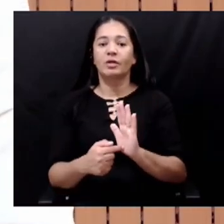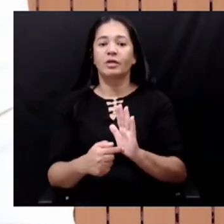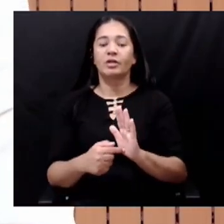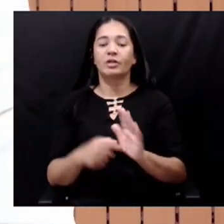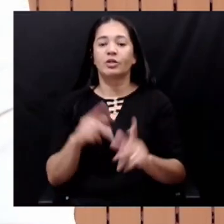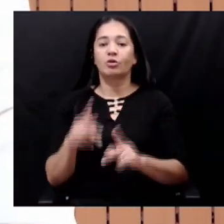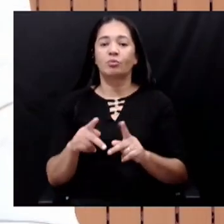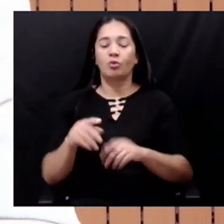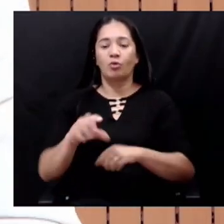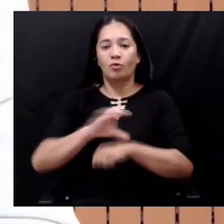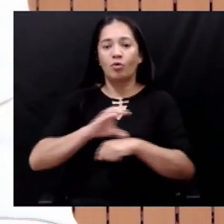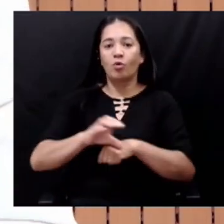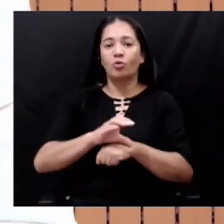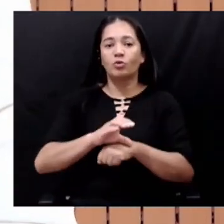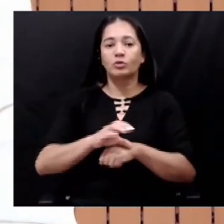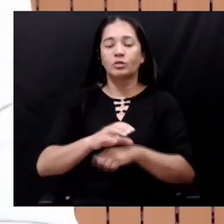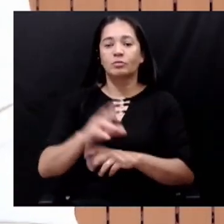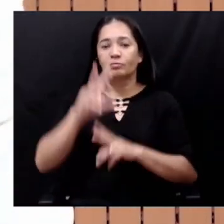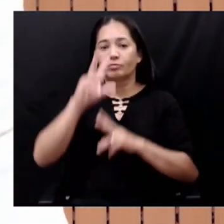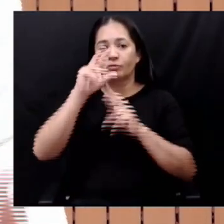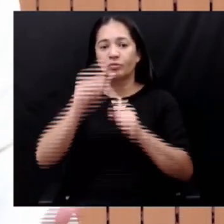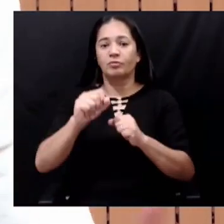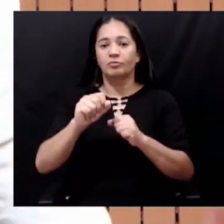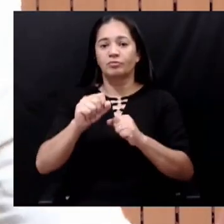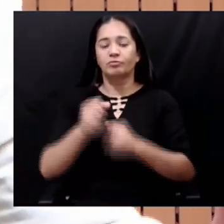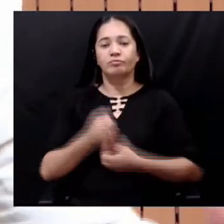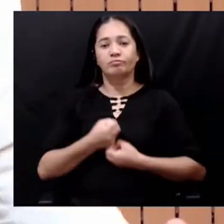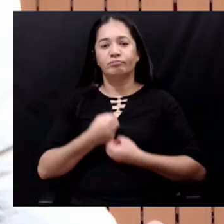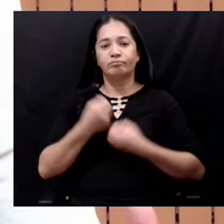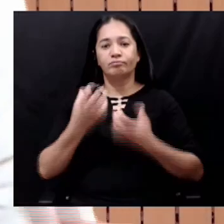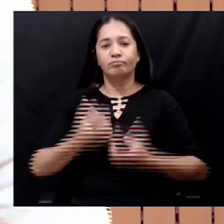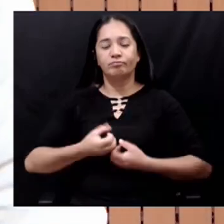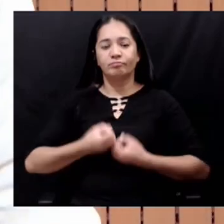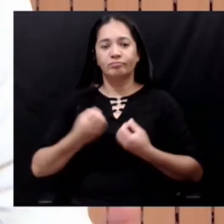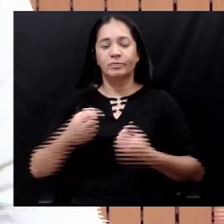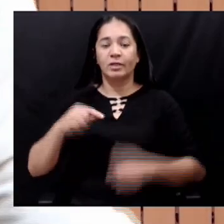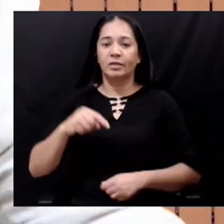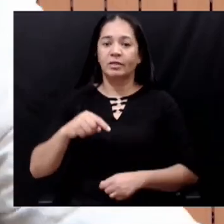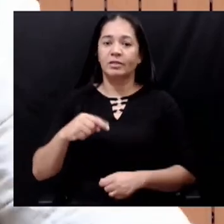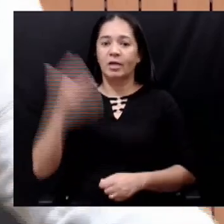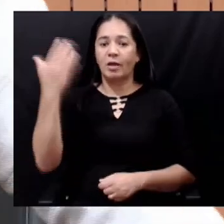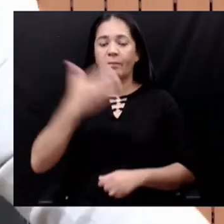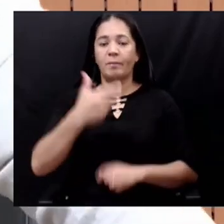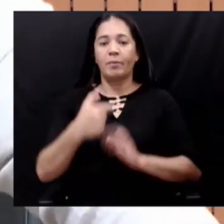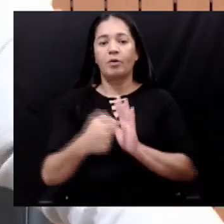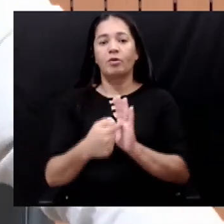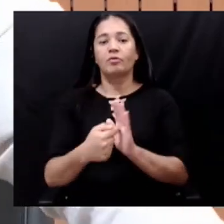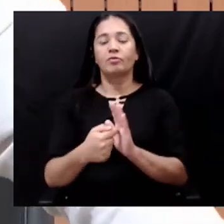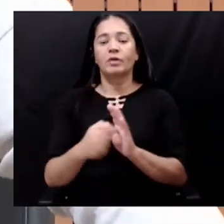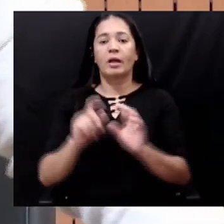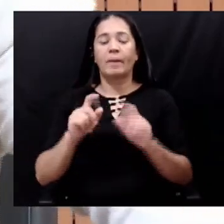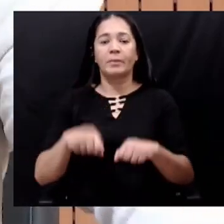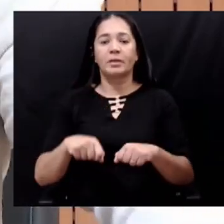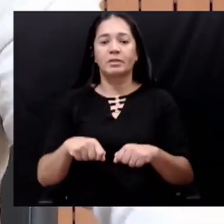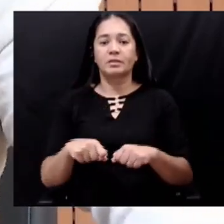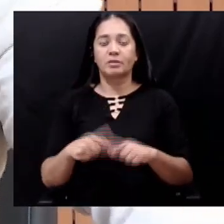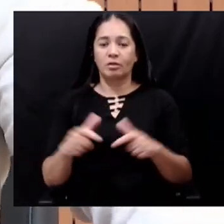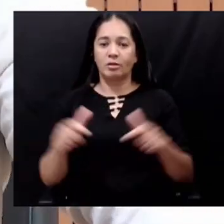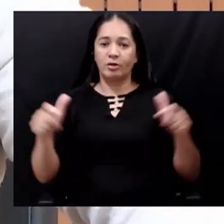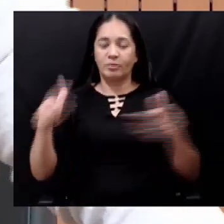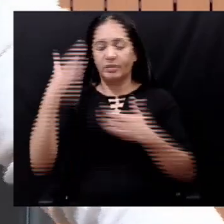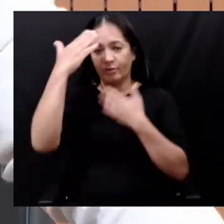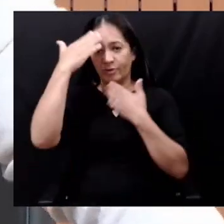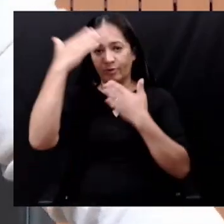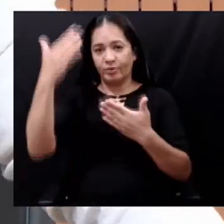uma força expressiva. Está aqui a demonstração com condições de ampliar. Obrigado, vereadora,